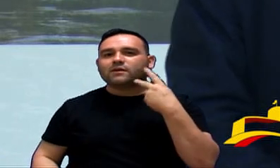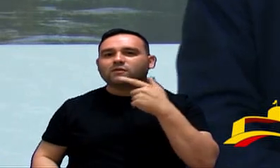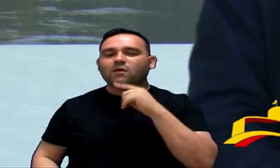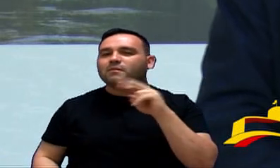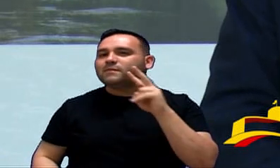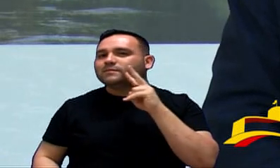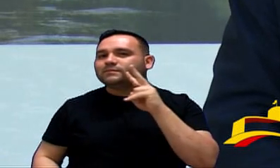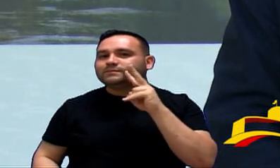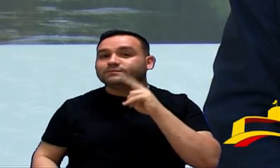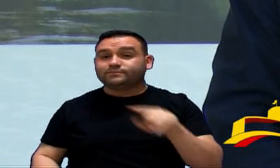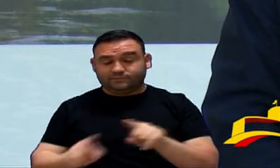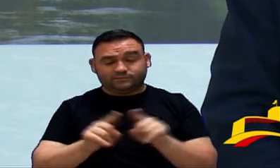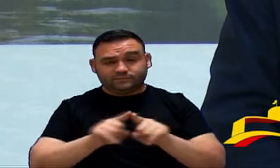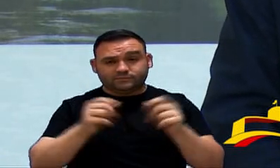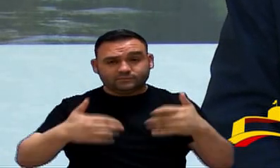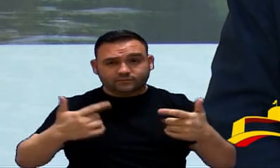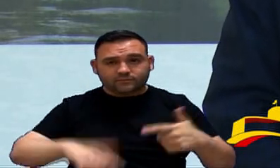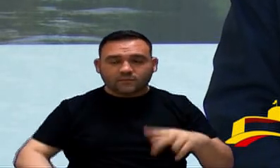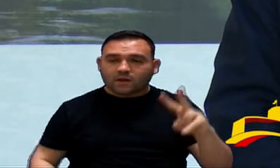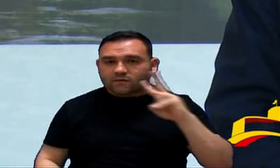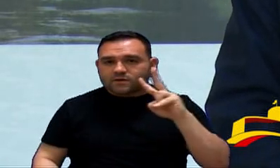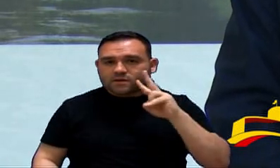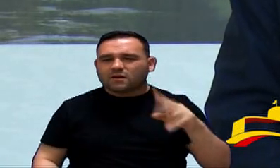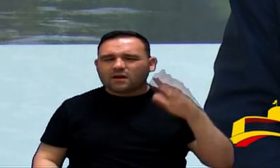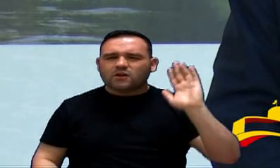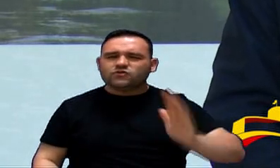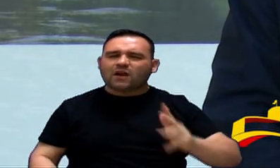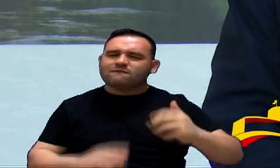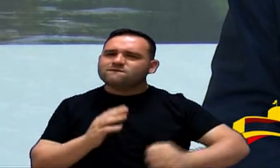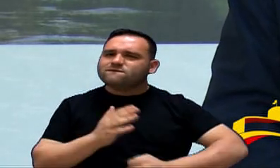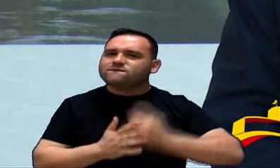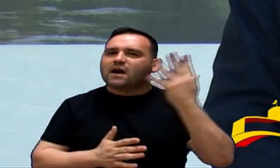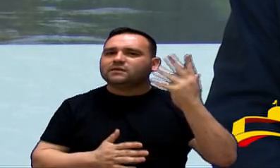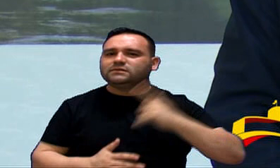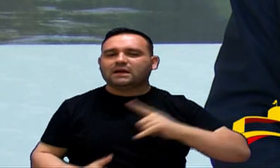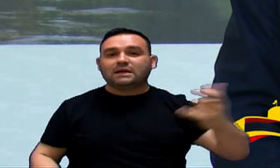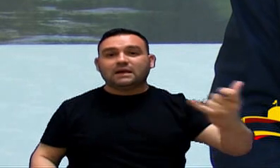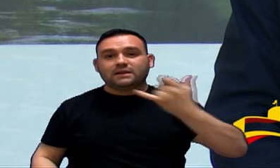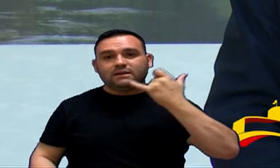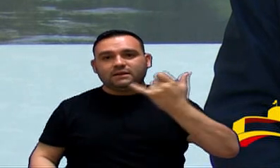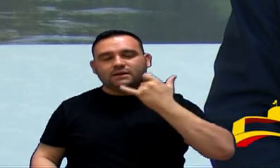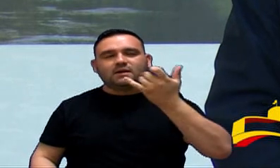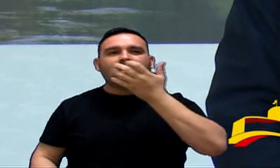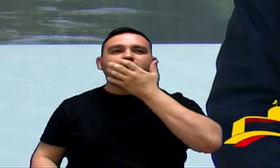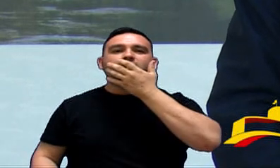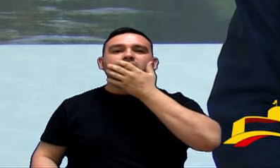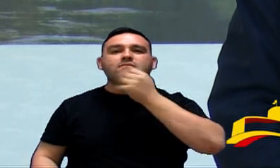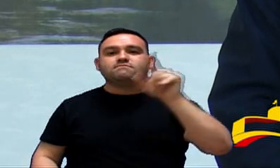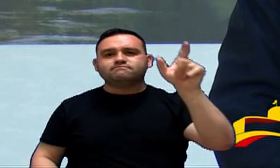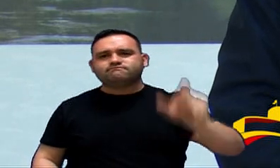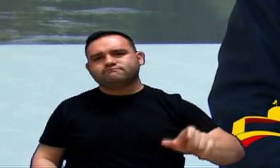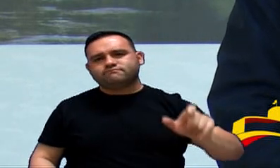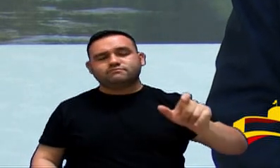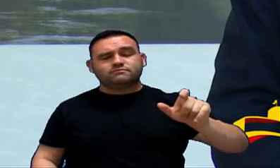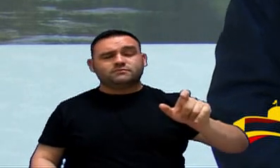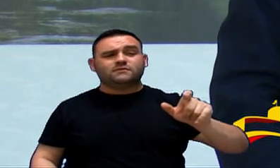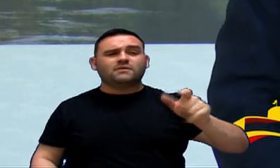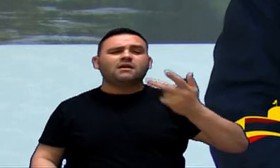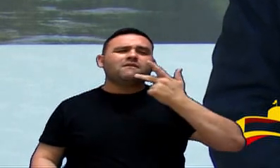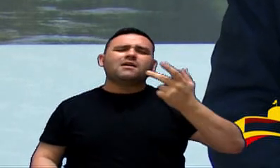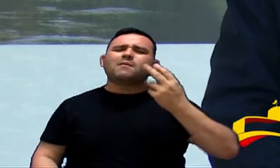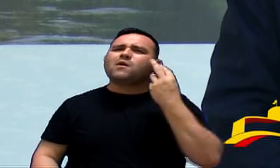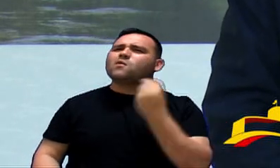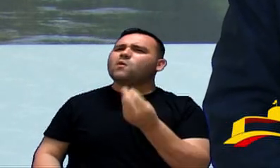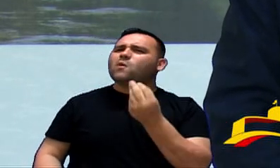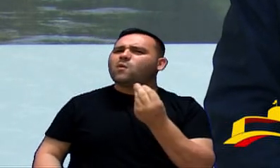vereador Vitão, e é isso mesmo, vereador Vitão. Quantas vezes nós recebemos ligação do munícipe? Falei assim, mas como